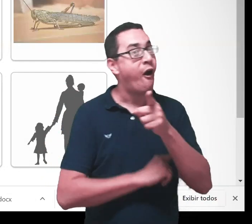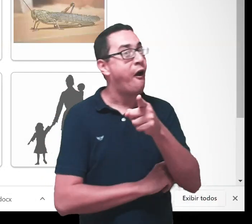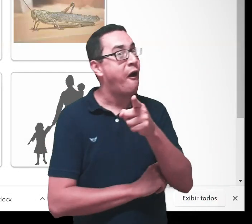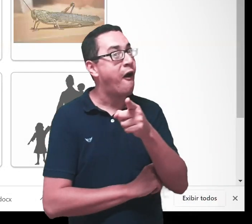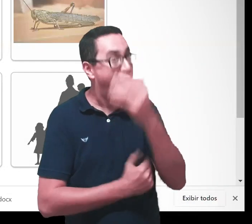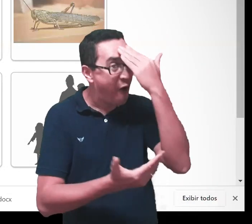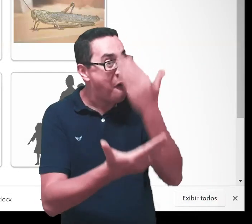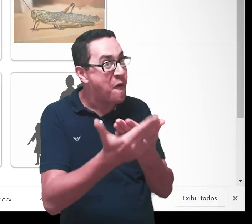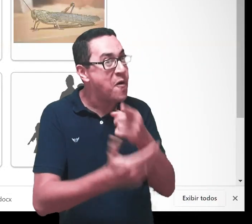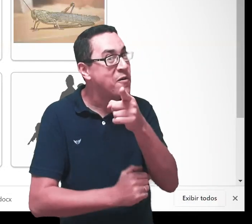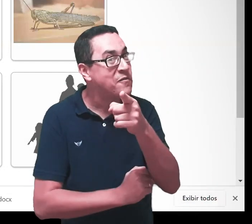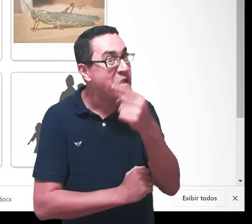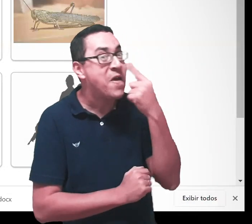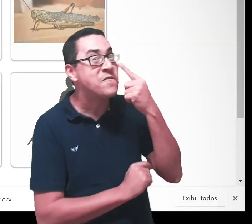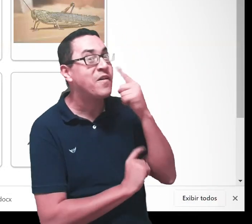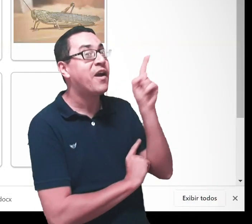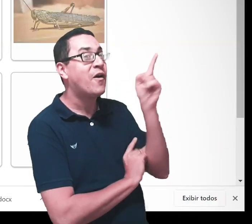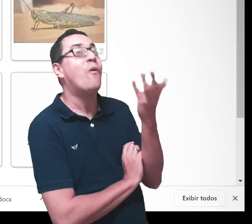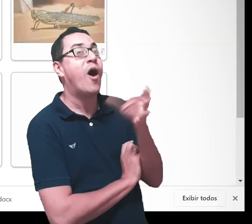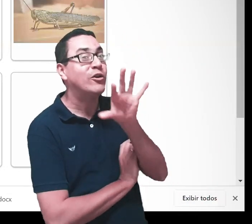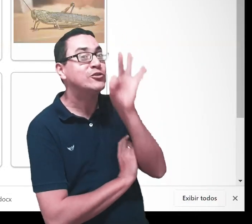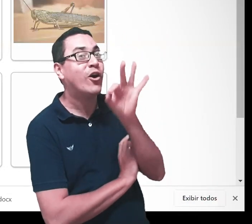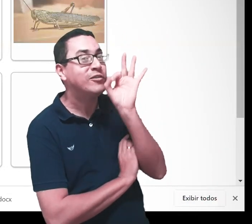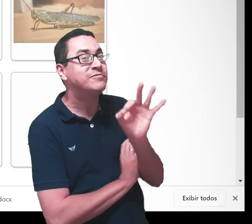Vou confiar em você, hein? Quero só ver.